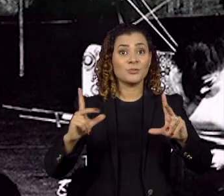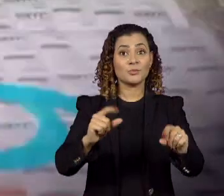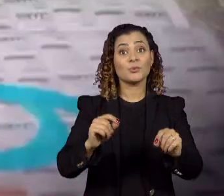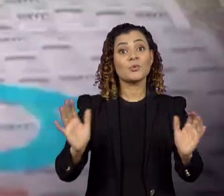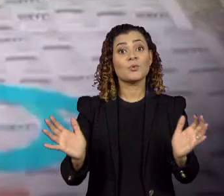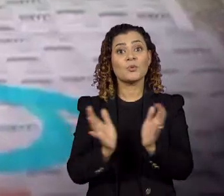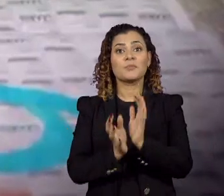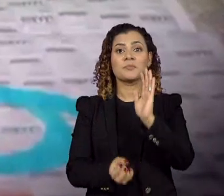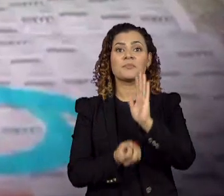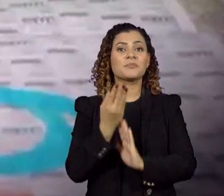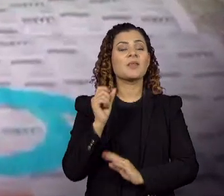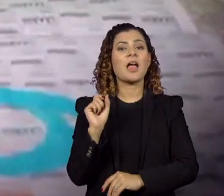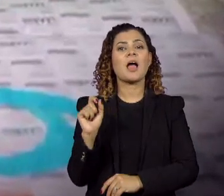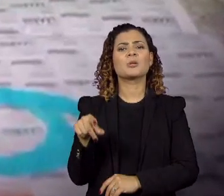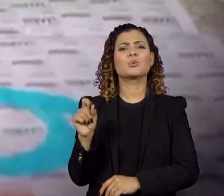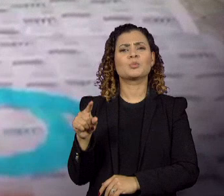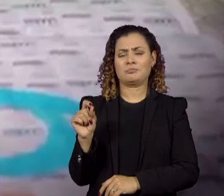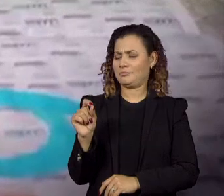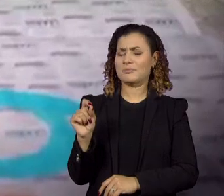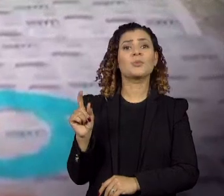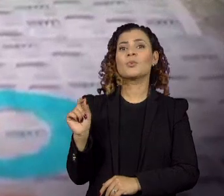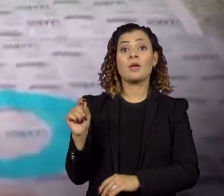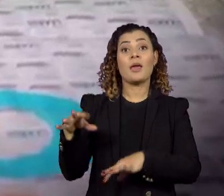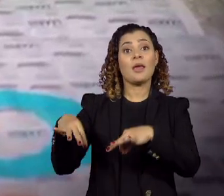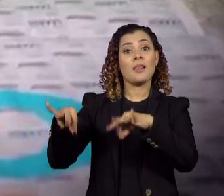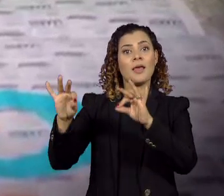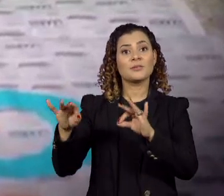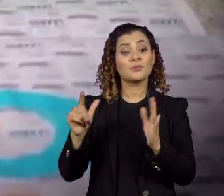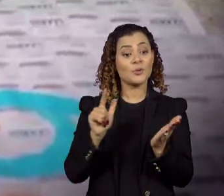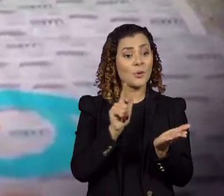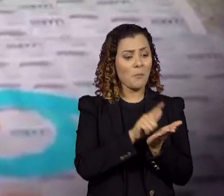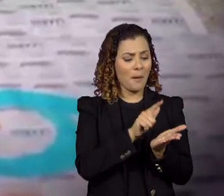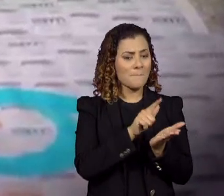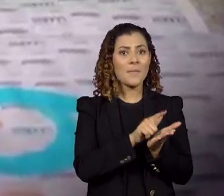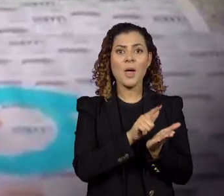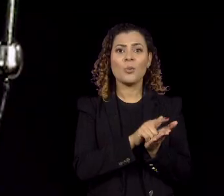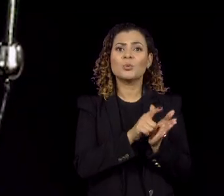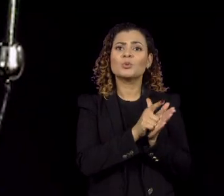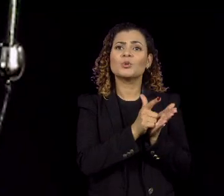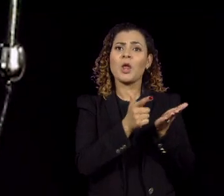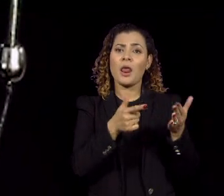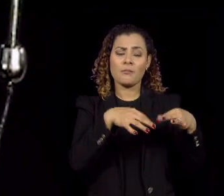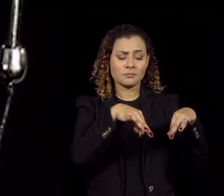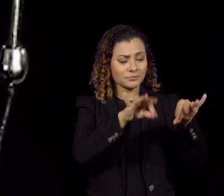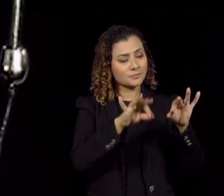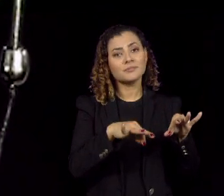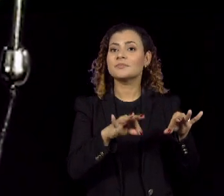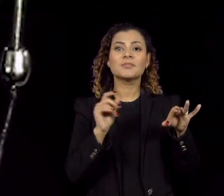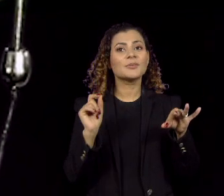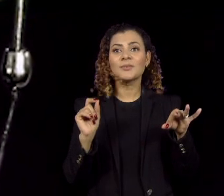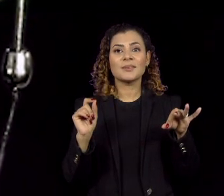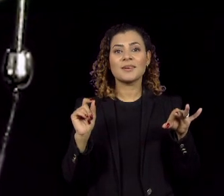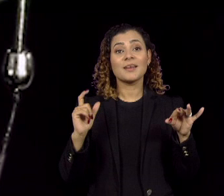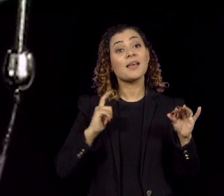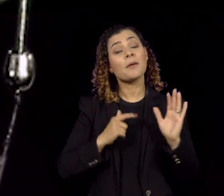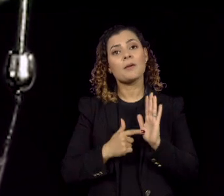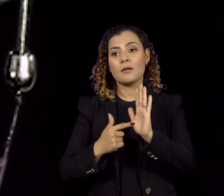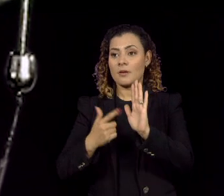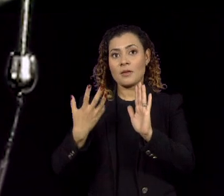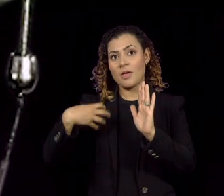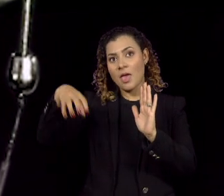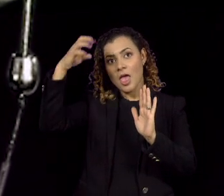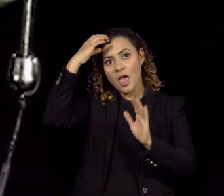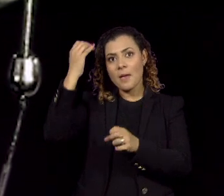de Azulzinha, um lenço, e seu amigo Papel, um pedaço de jornal, que enfrentam o poder do rei